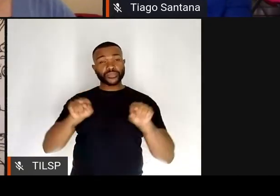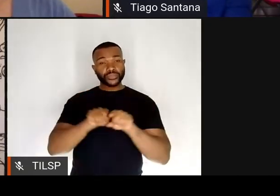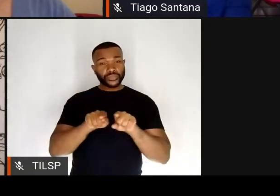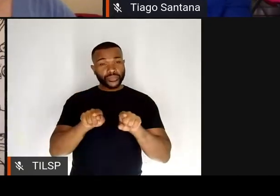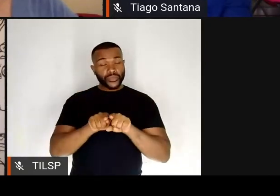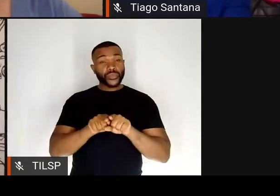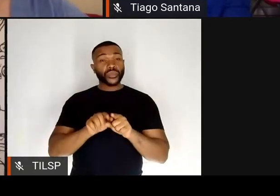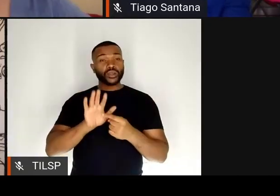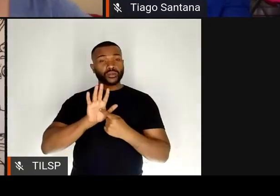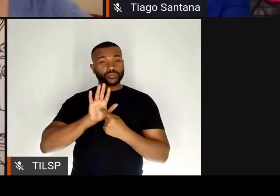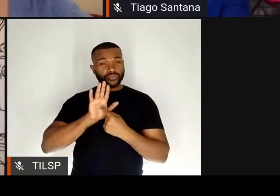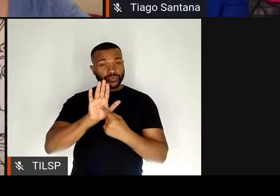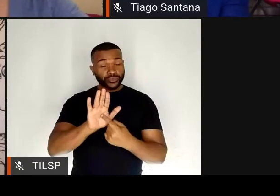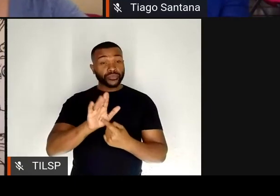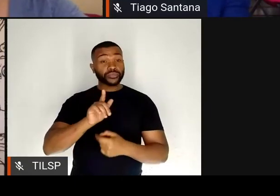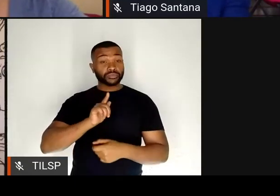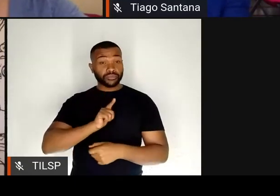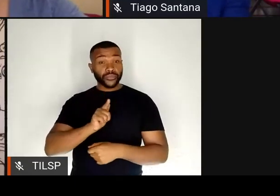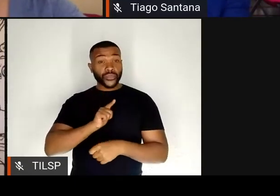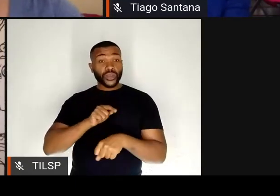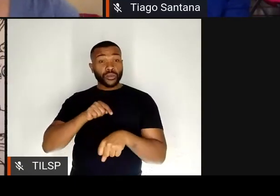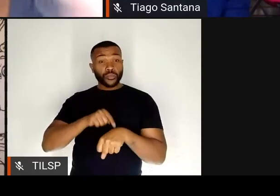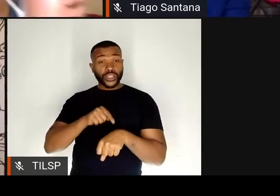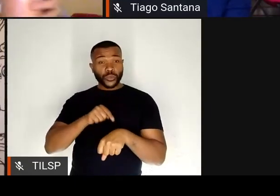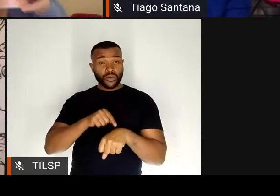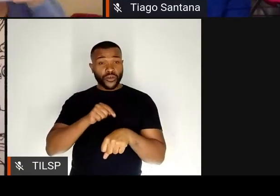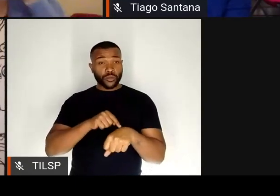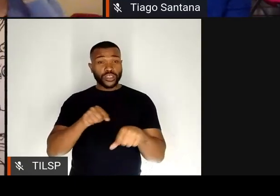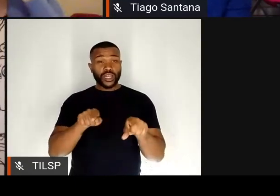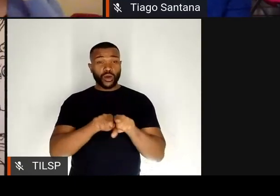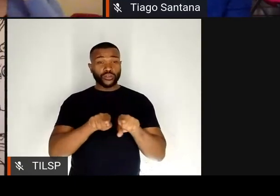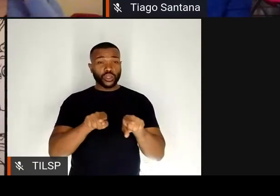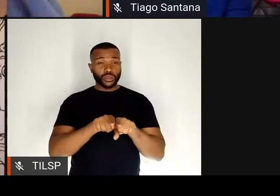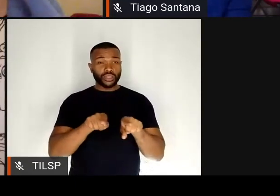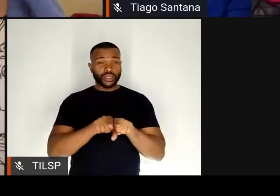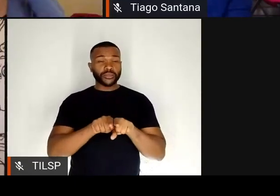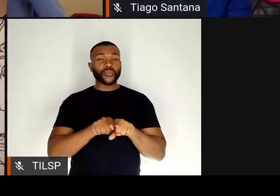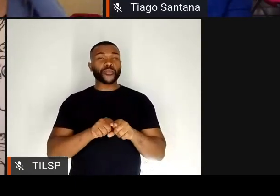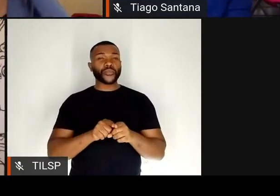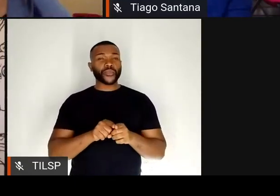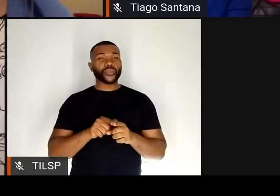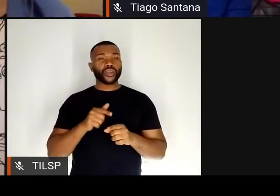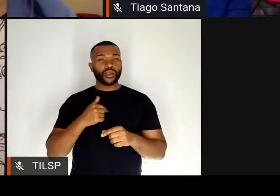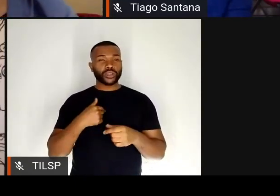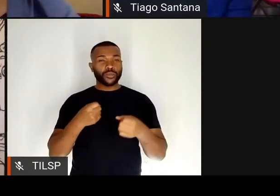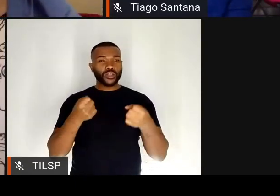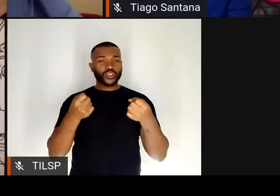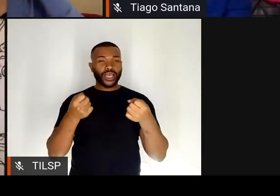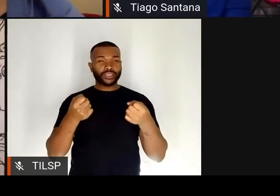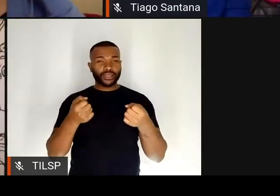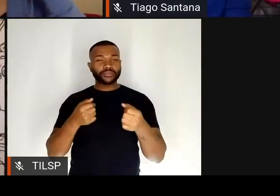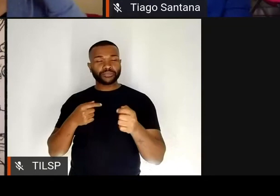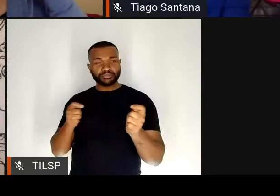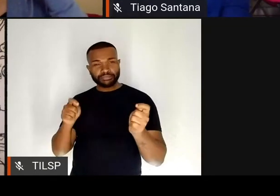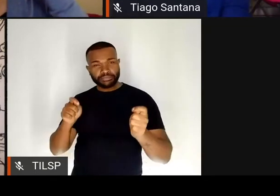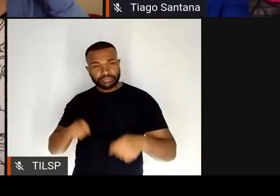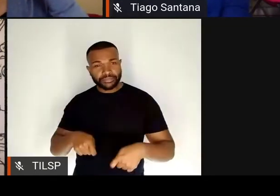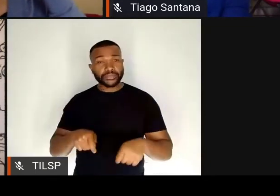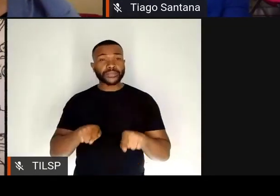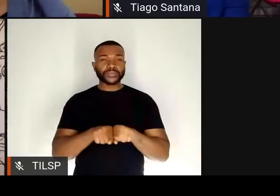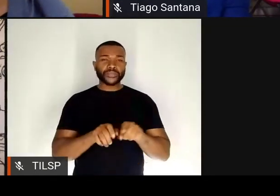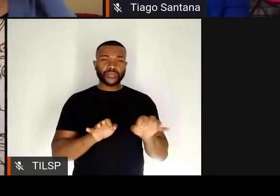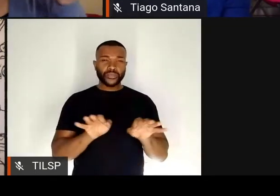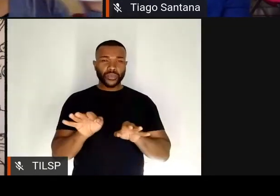também, ao mesmo tempo, obviamente, é um fragmento e é uma possibilidade de construção,